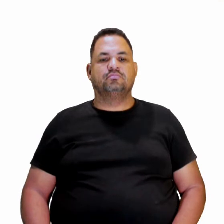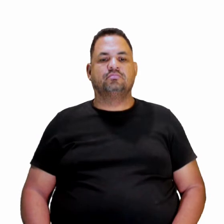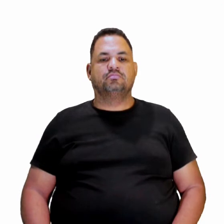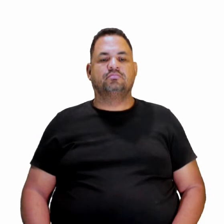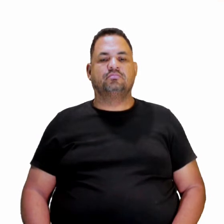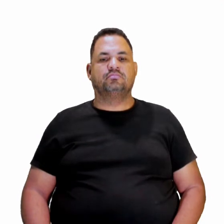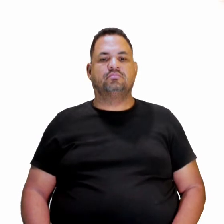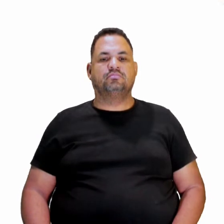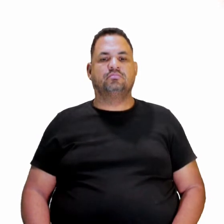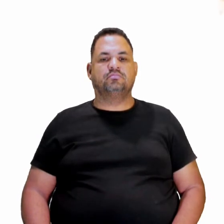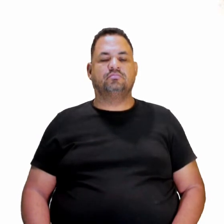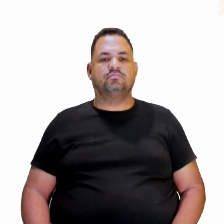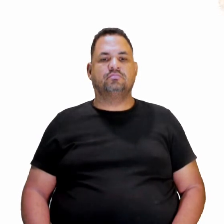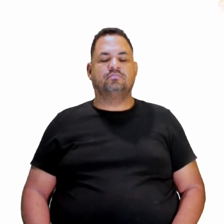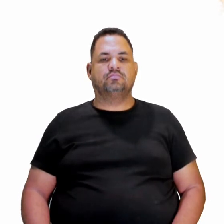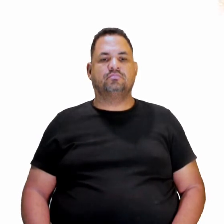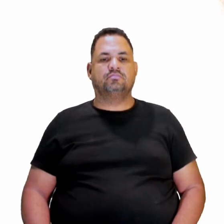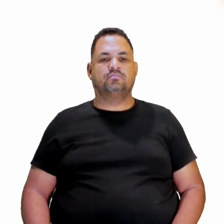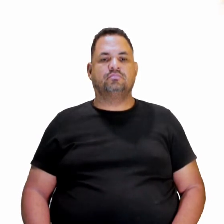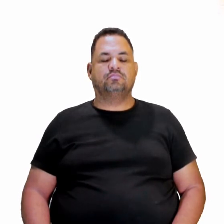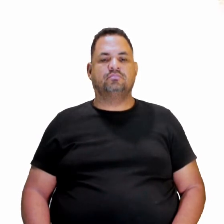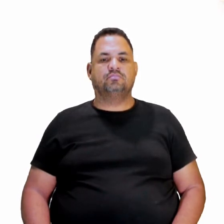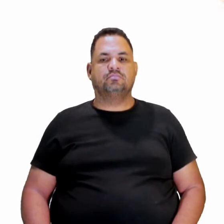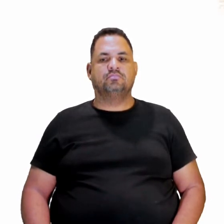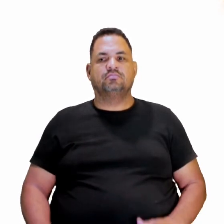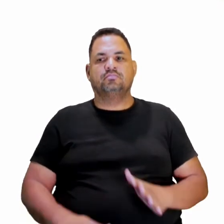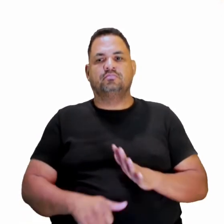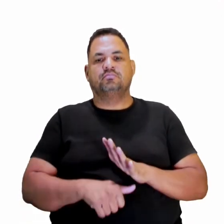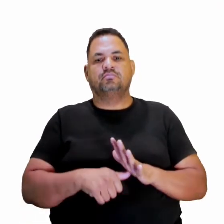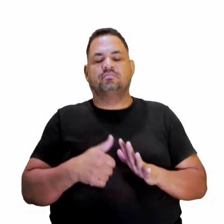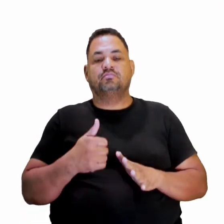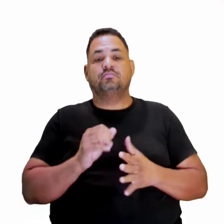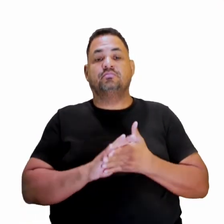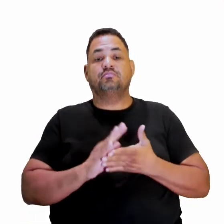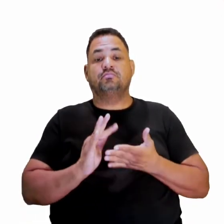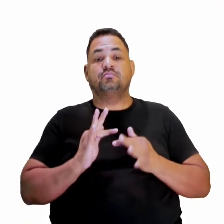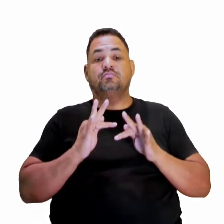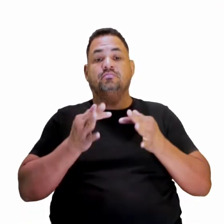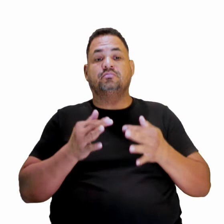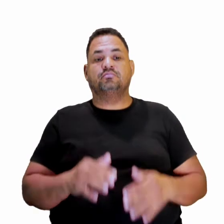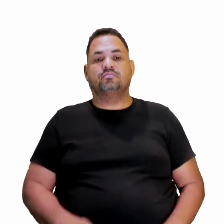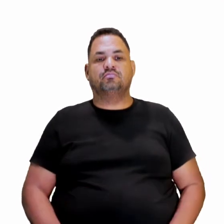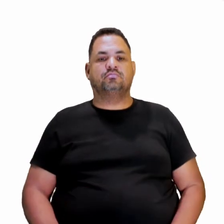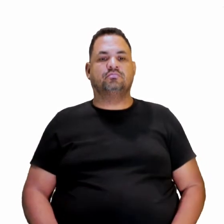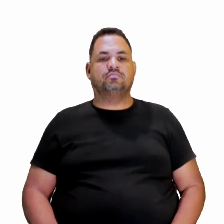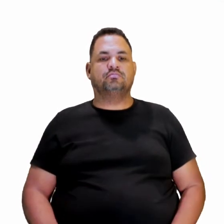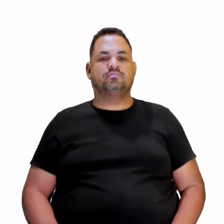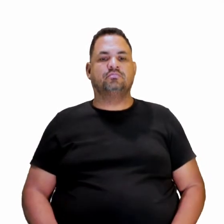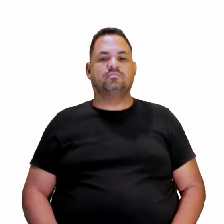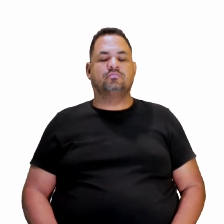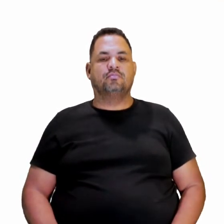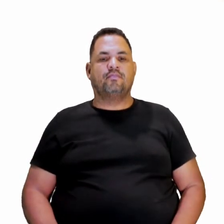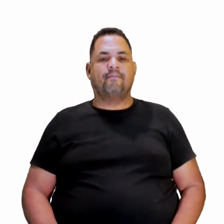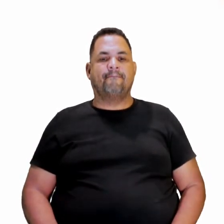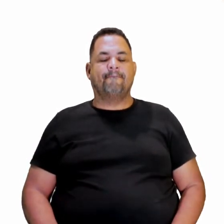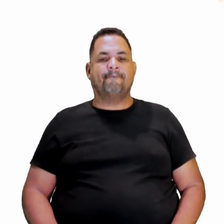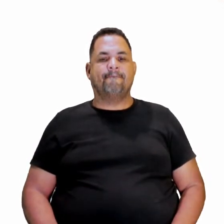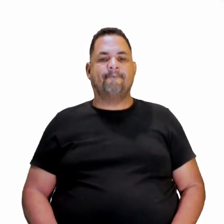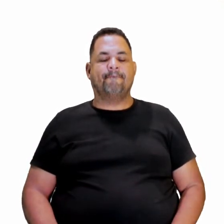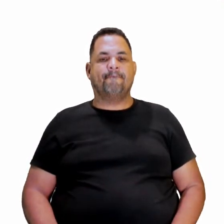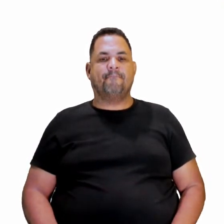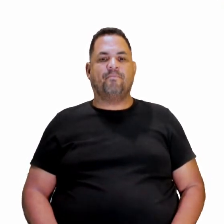Read. I read my emails. Aí a primeira agora que vai ser a última. Então, olha só. Play, que é um